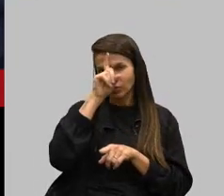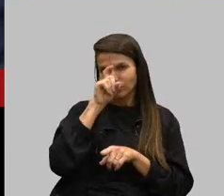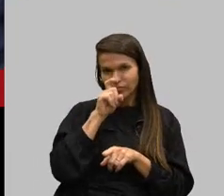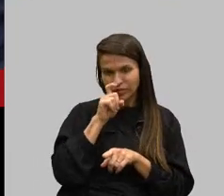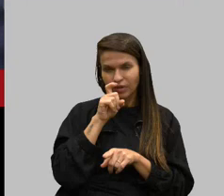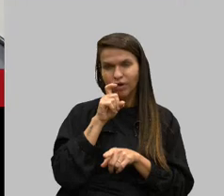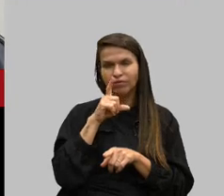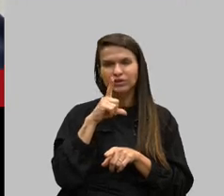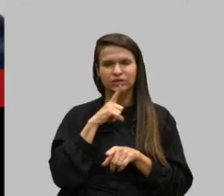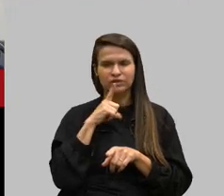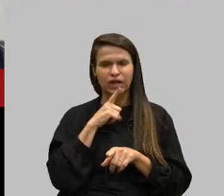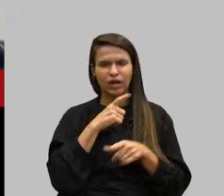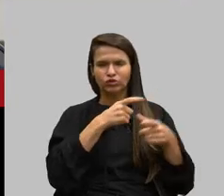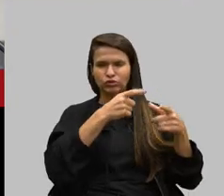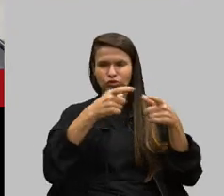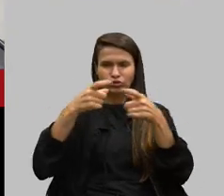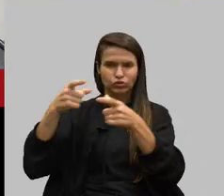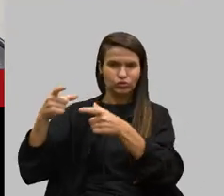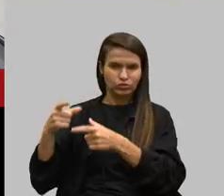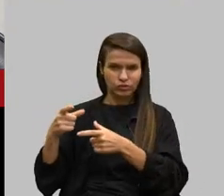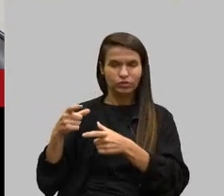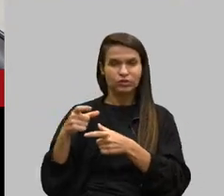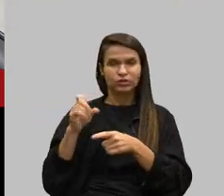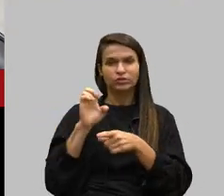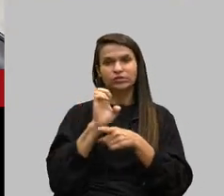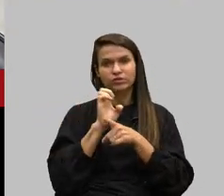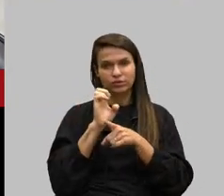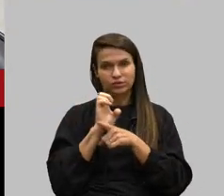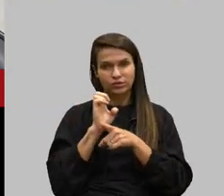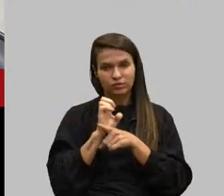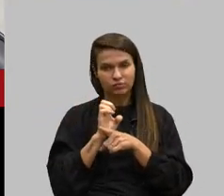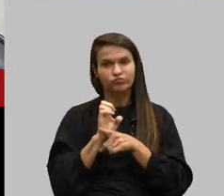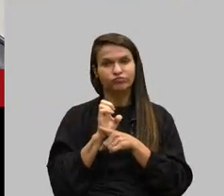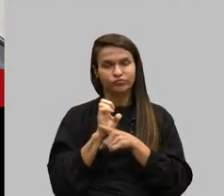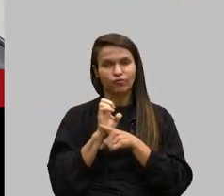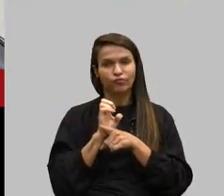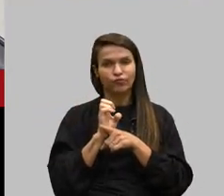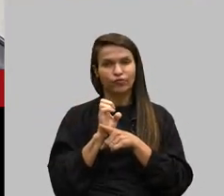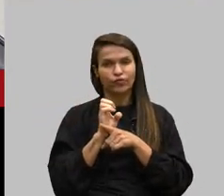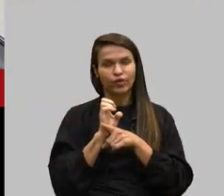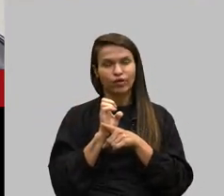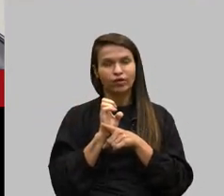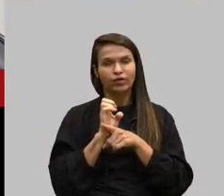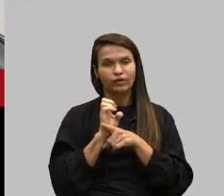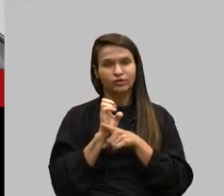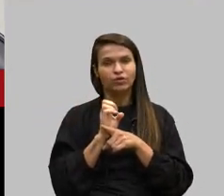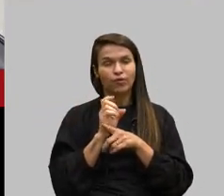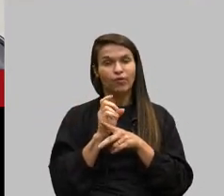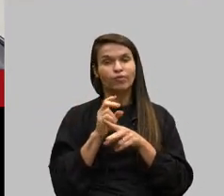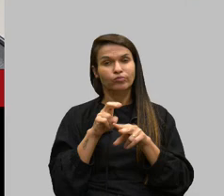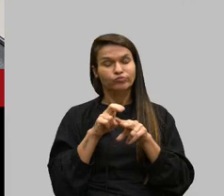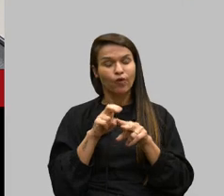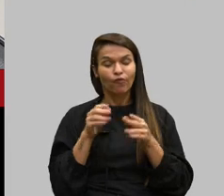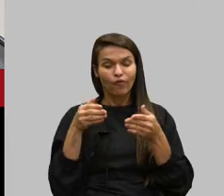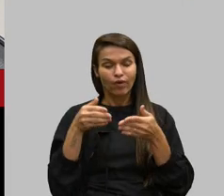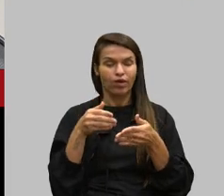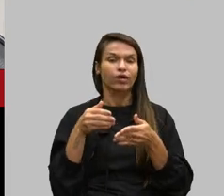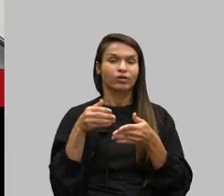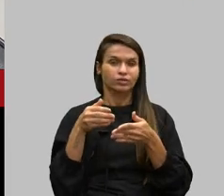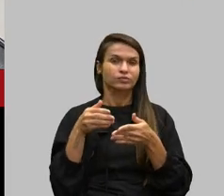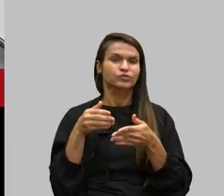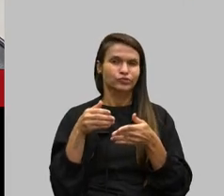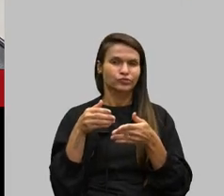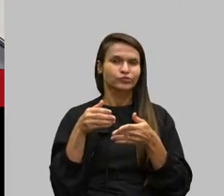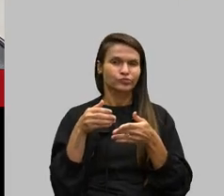estão espalhados pelos quatro cantos desse estado funcionando a contento do que merecem os mineiros